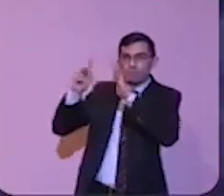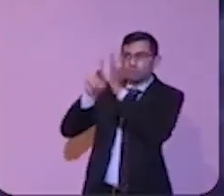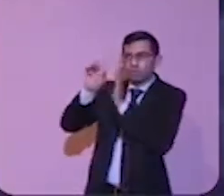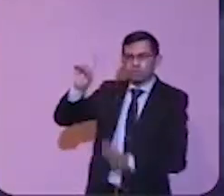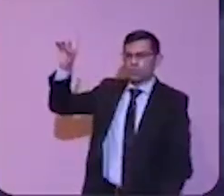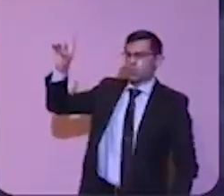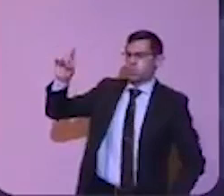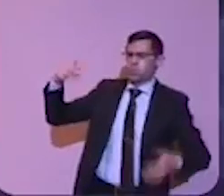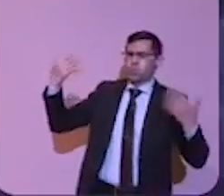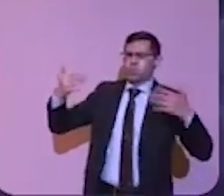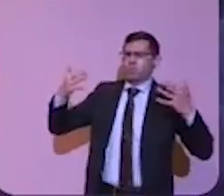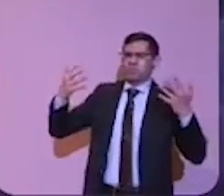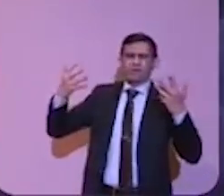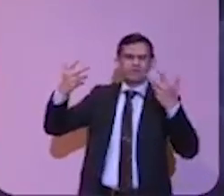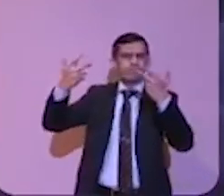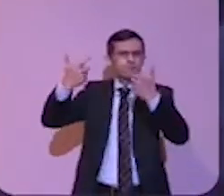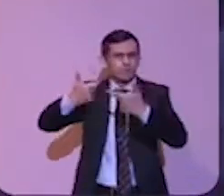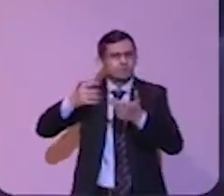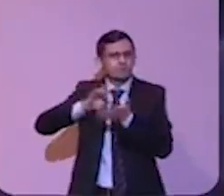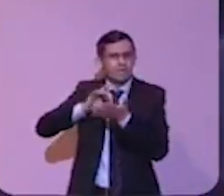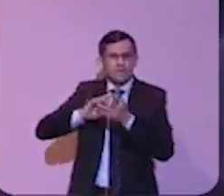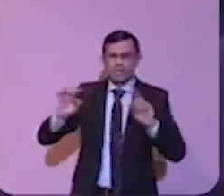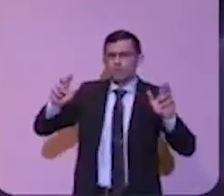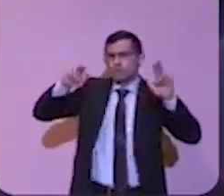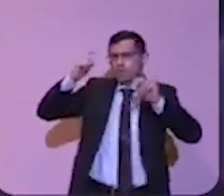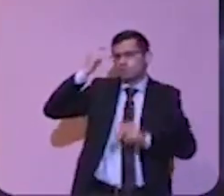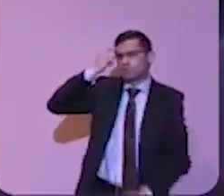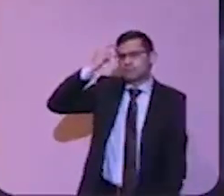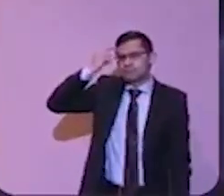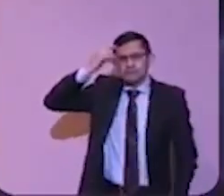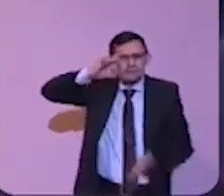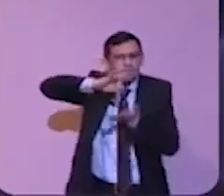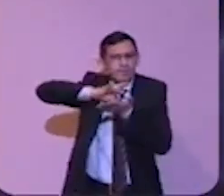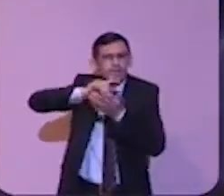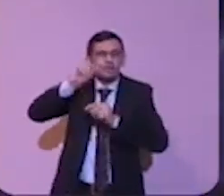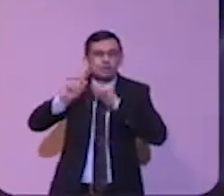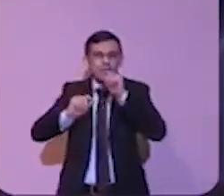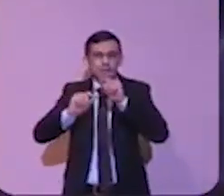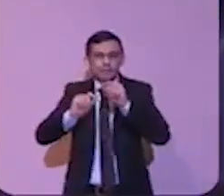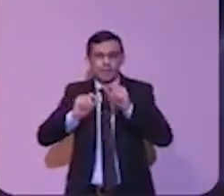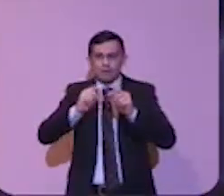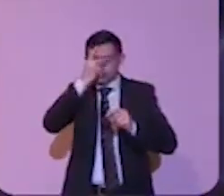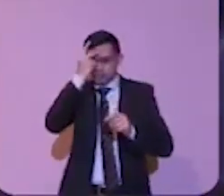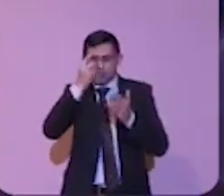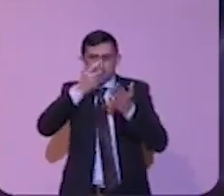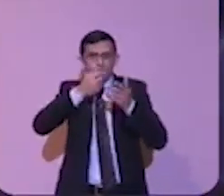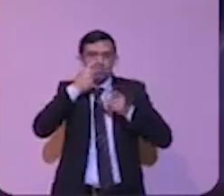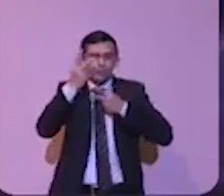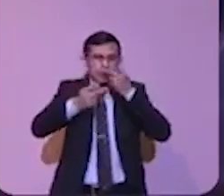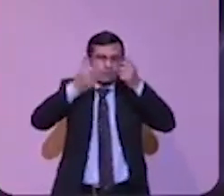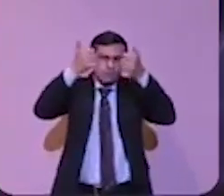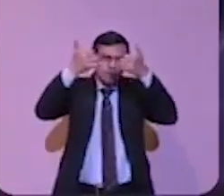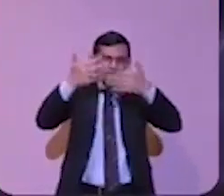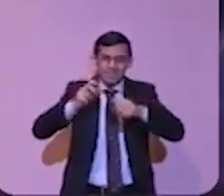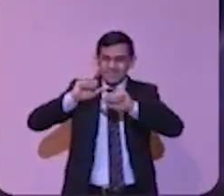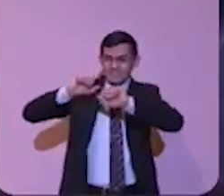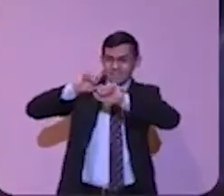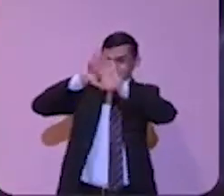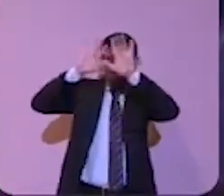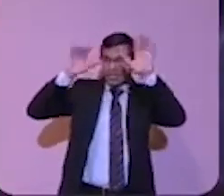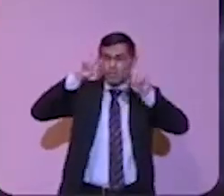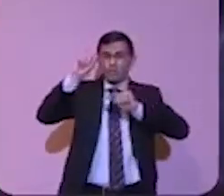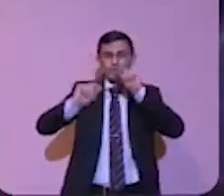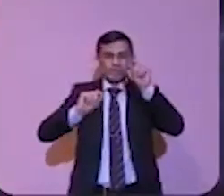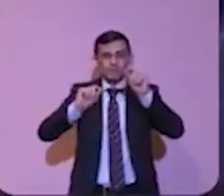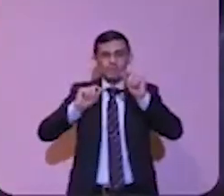achei isso sensacional, nunca imaginei que alguém poderia falar de uma forma tão clara